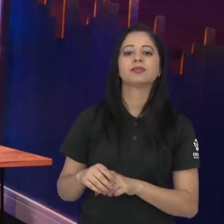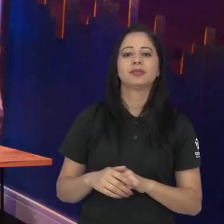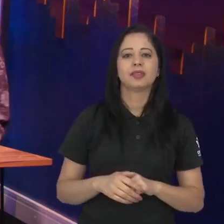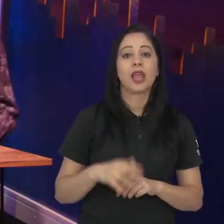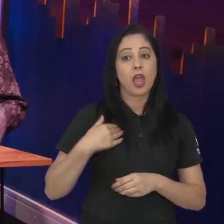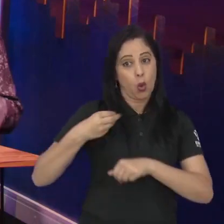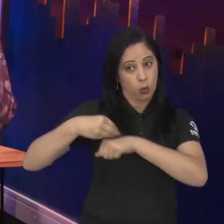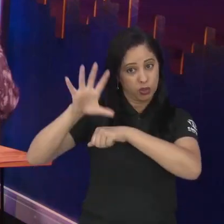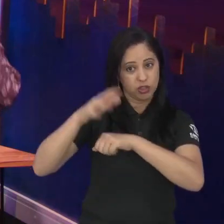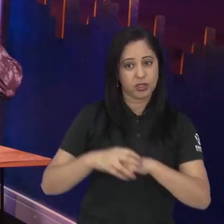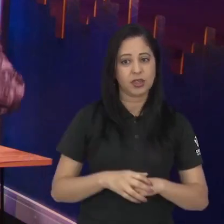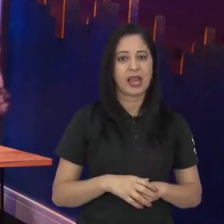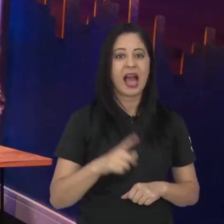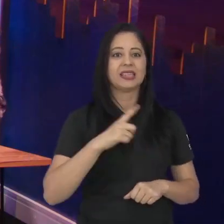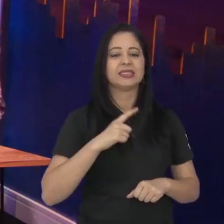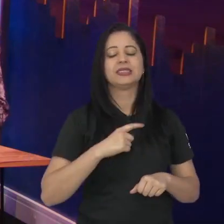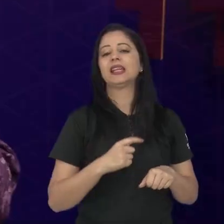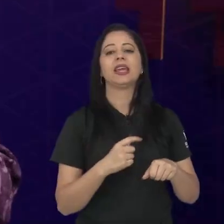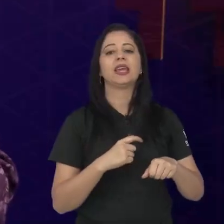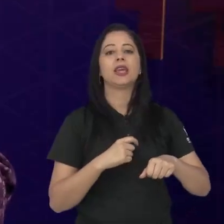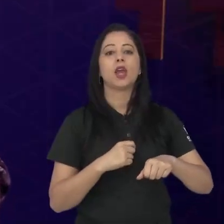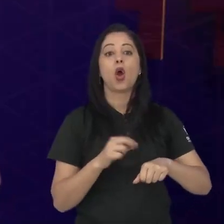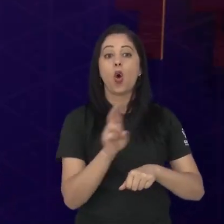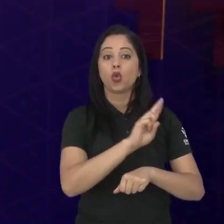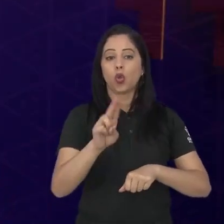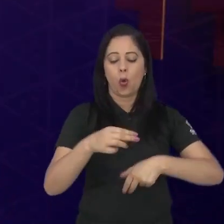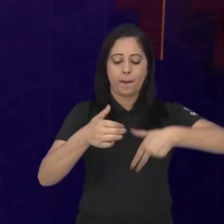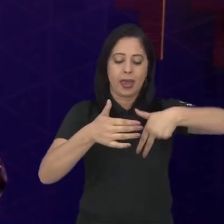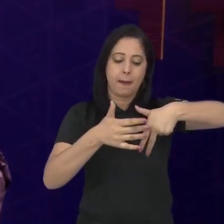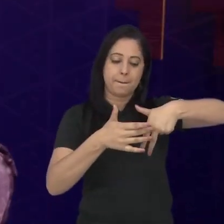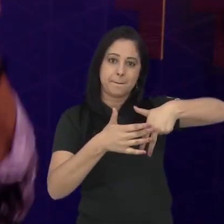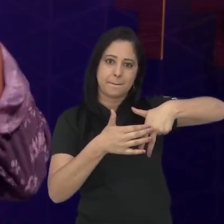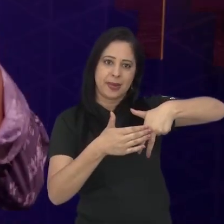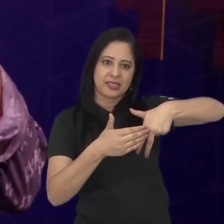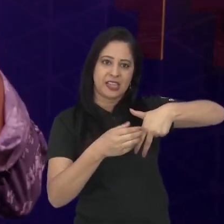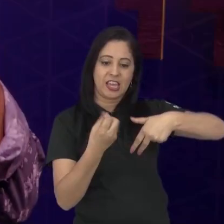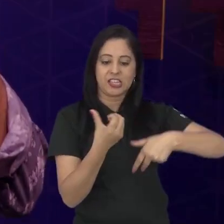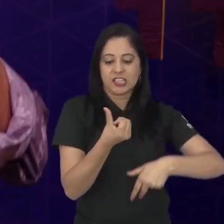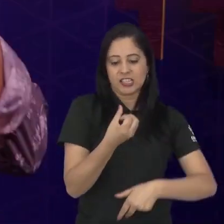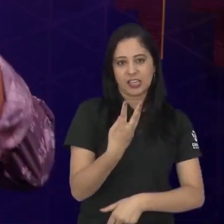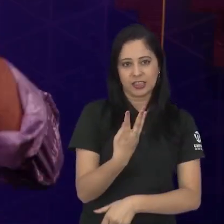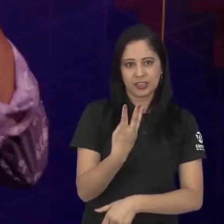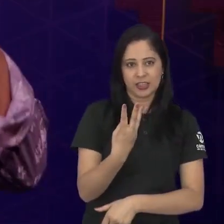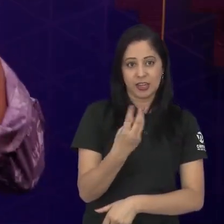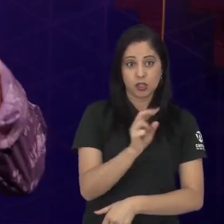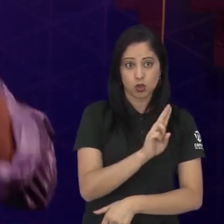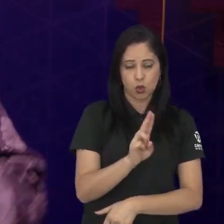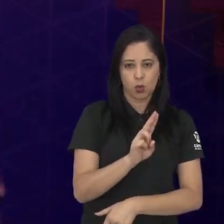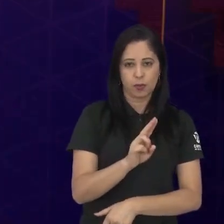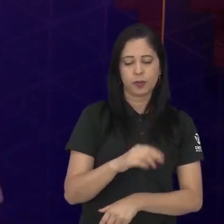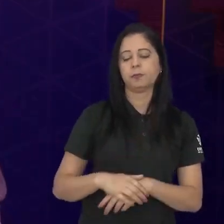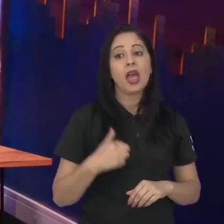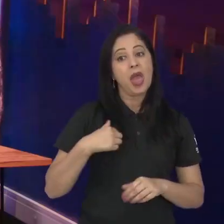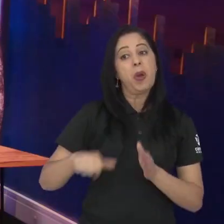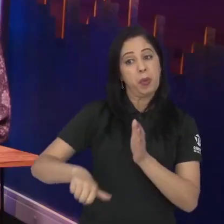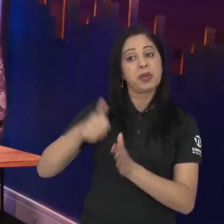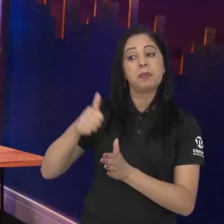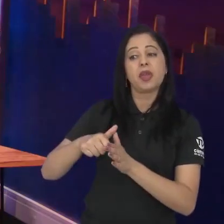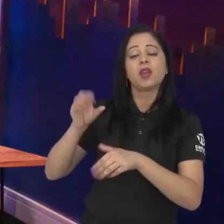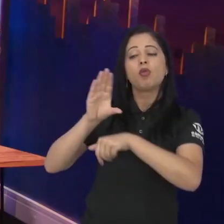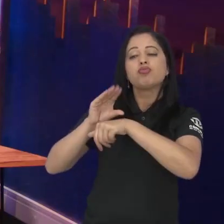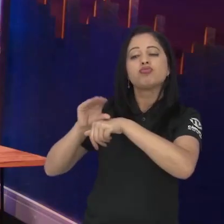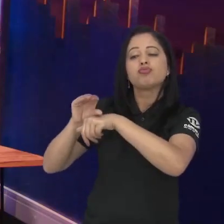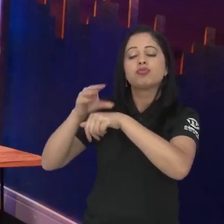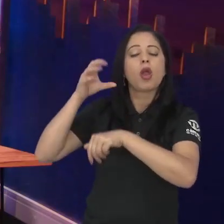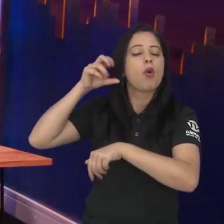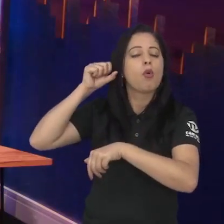de verdade. Que é Paciente 63, né? É um audiodrama, você escuta e tal, é muito bem